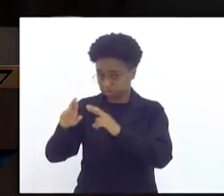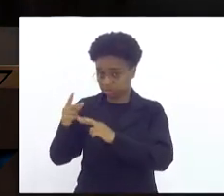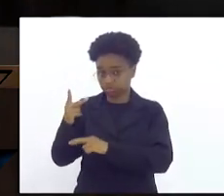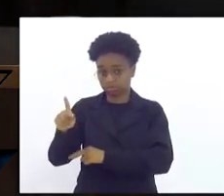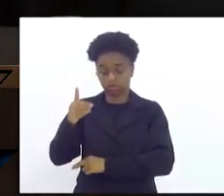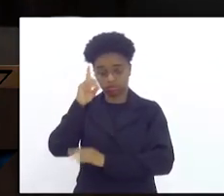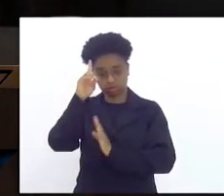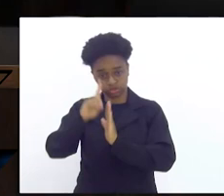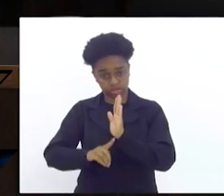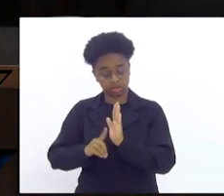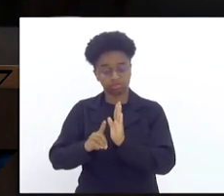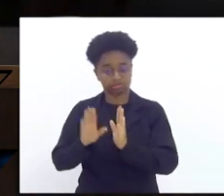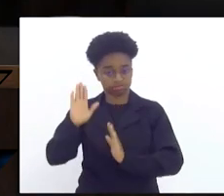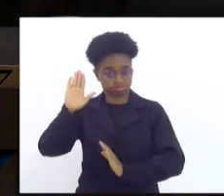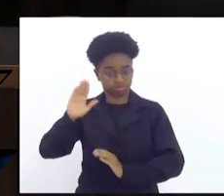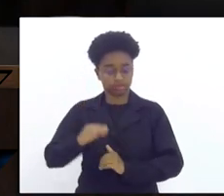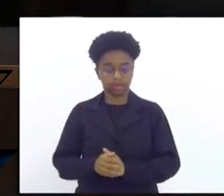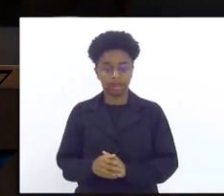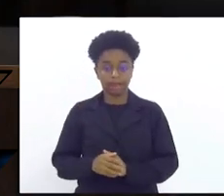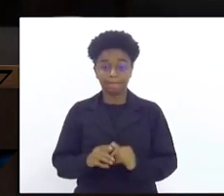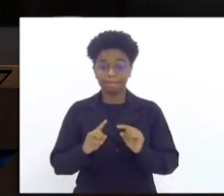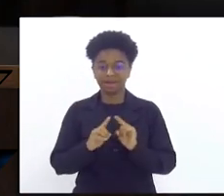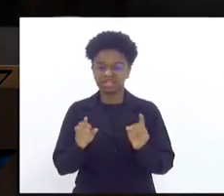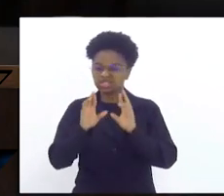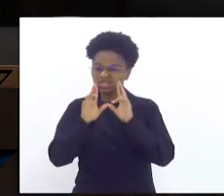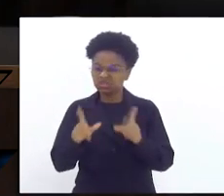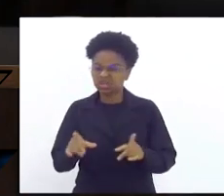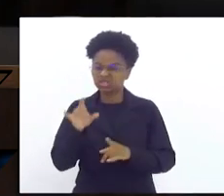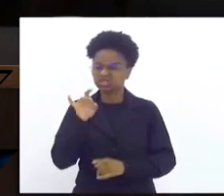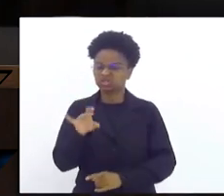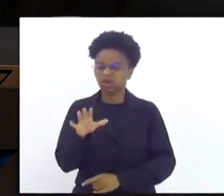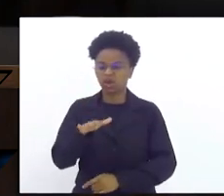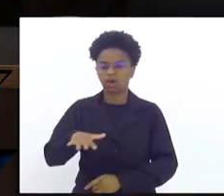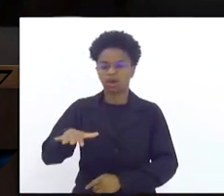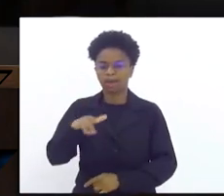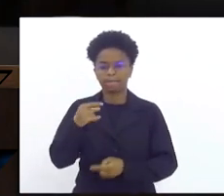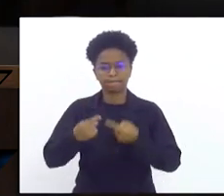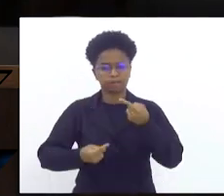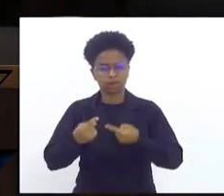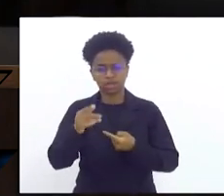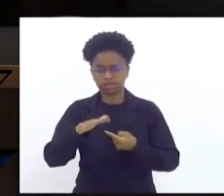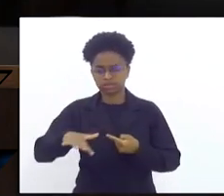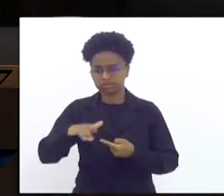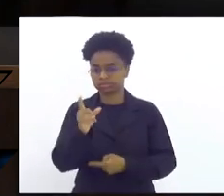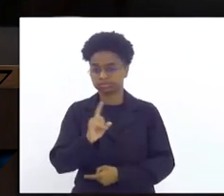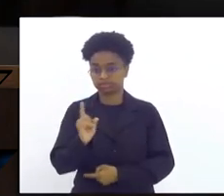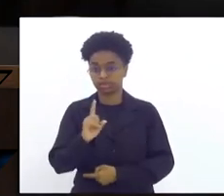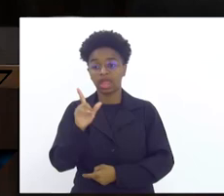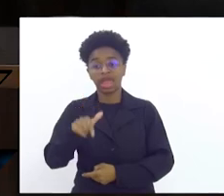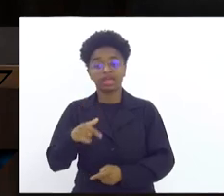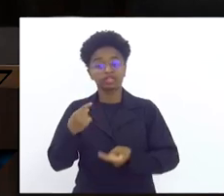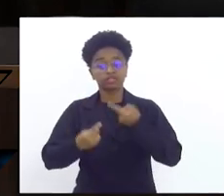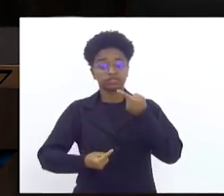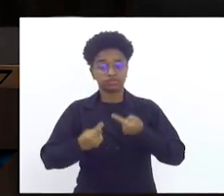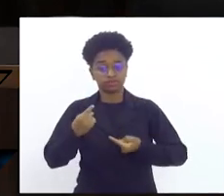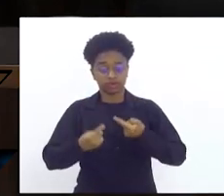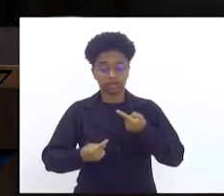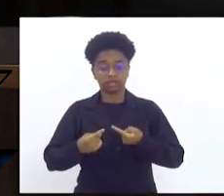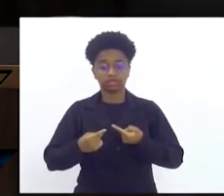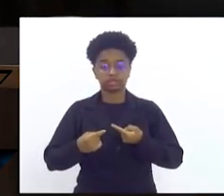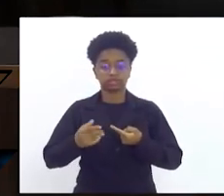vossa excelências se lançar mas não é uma diferença apenas do campo político-geral é uma diferença do campo